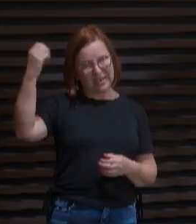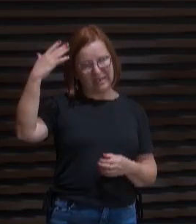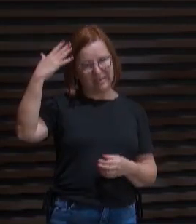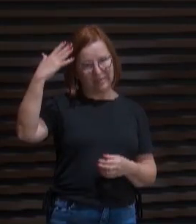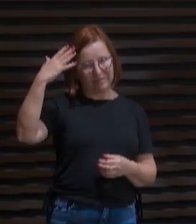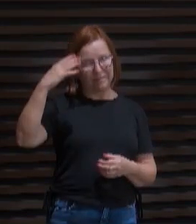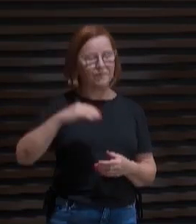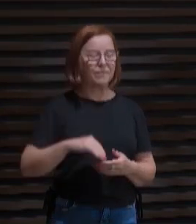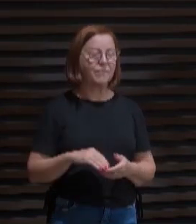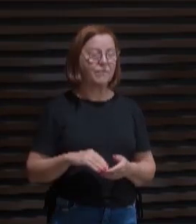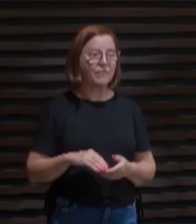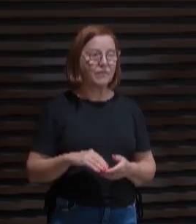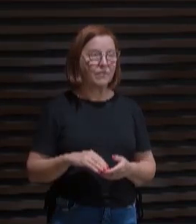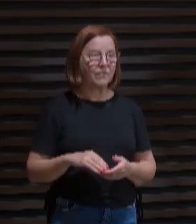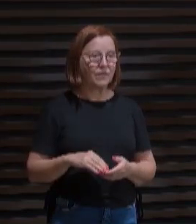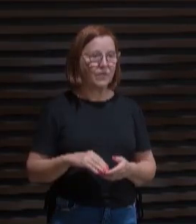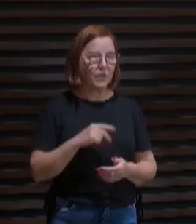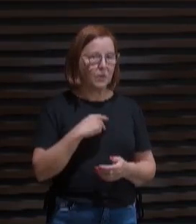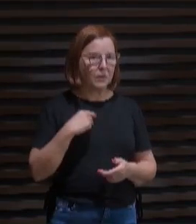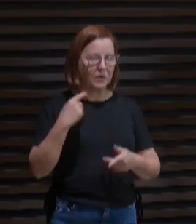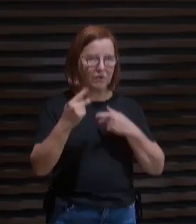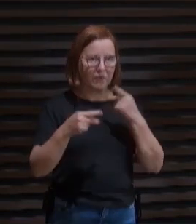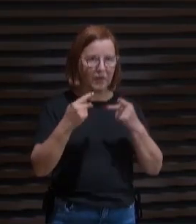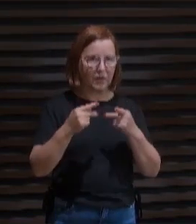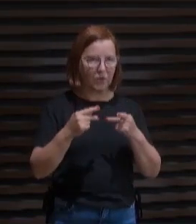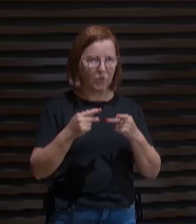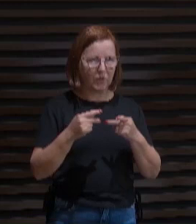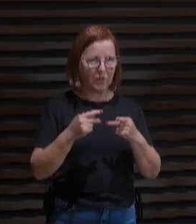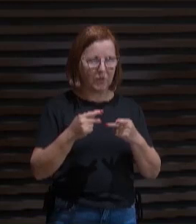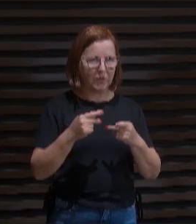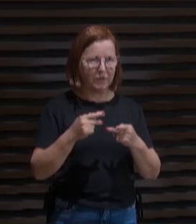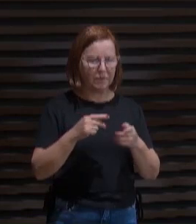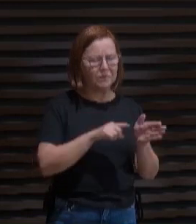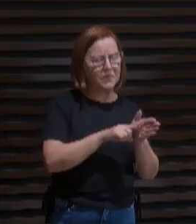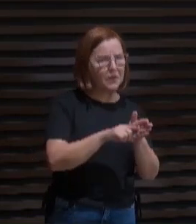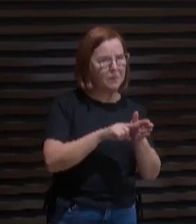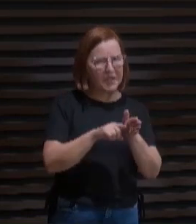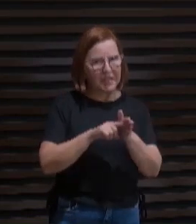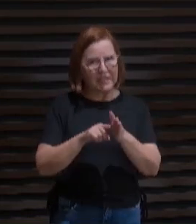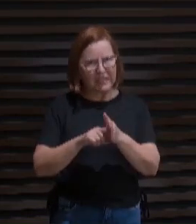E ele estava falando que pesquisa científica da OMS,